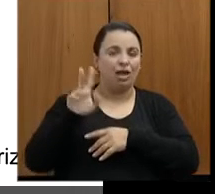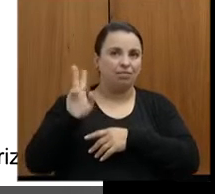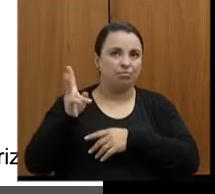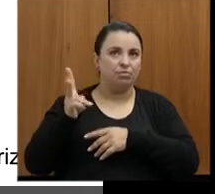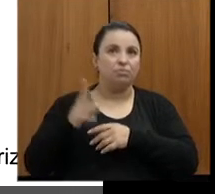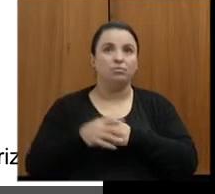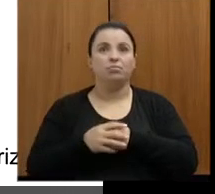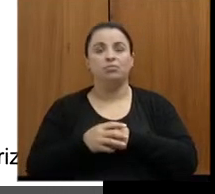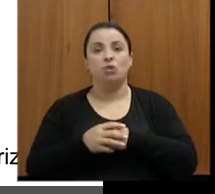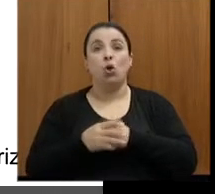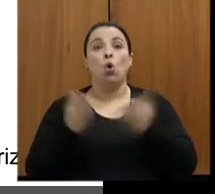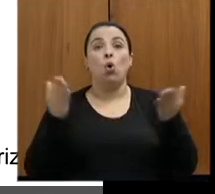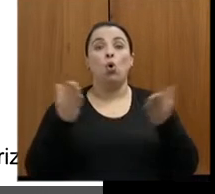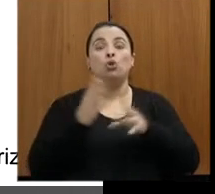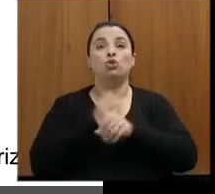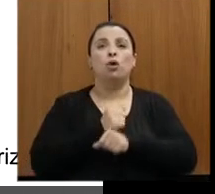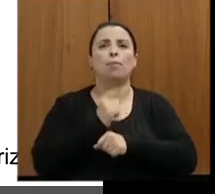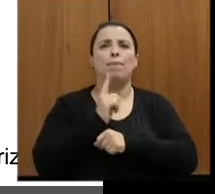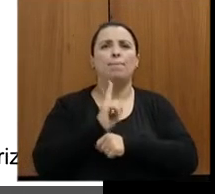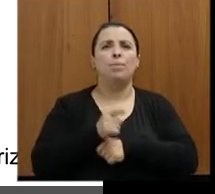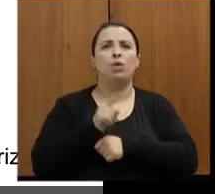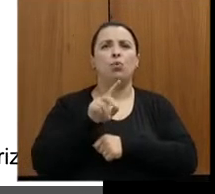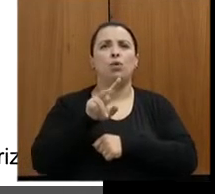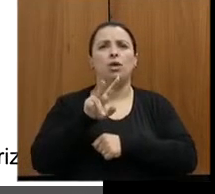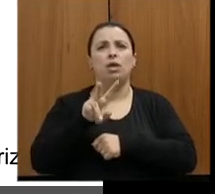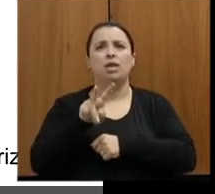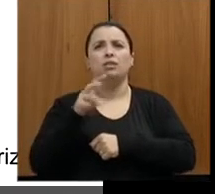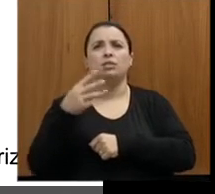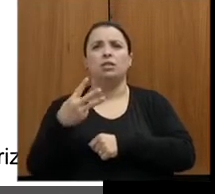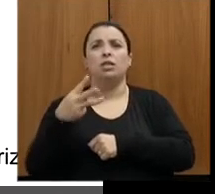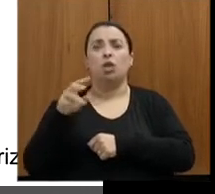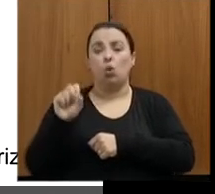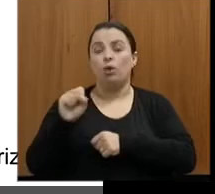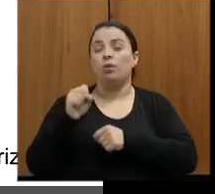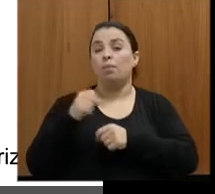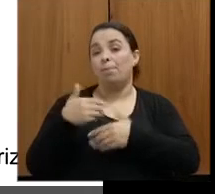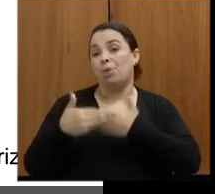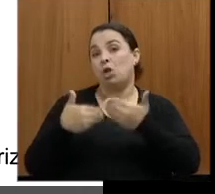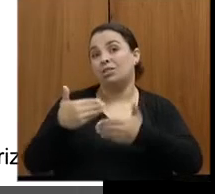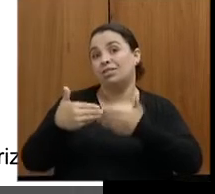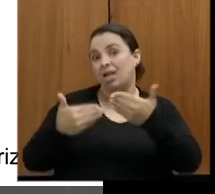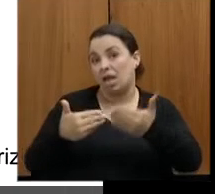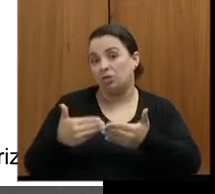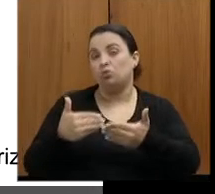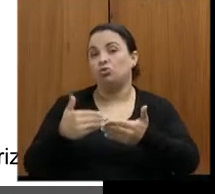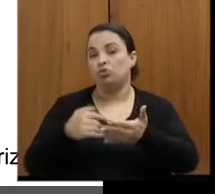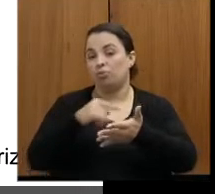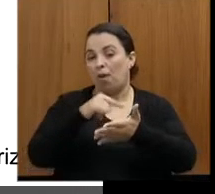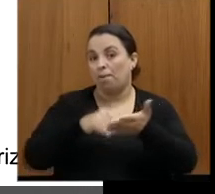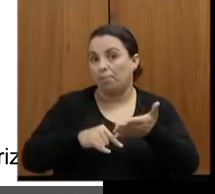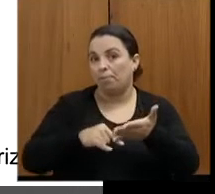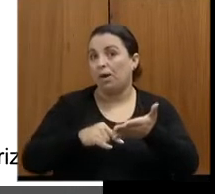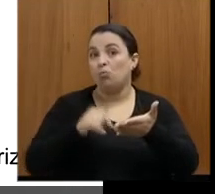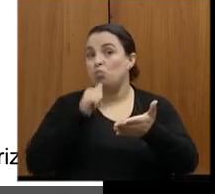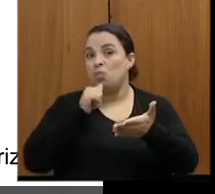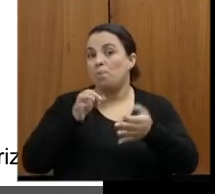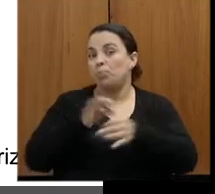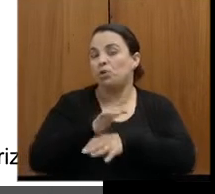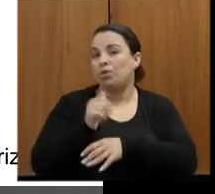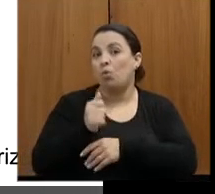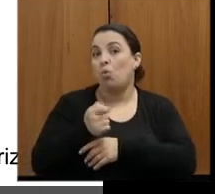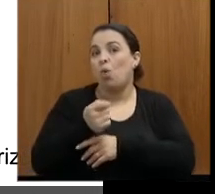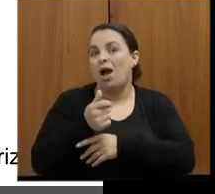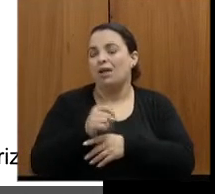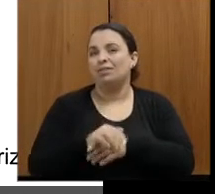.538 hoje imóveis em processo de regularização. E aí, desses em processo de regularização, são